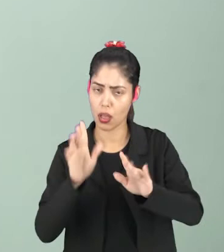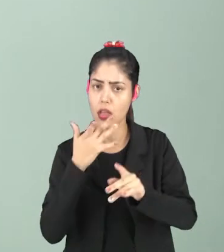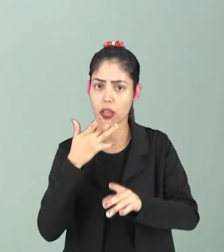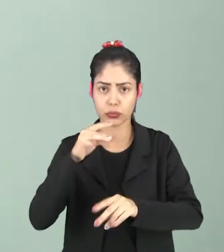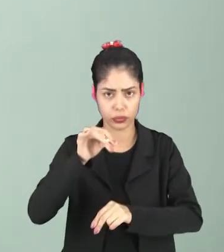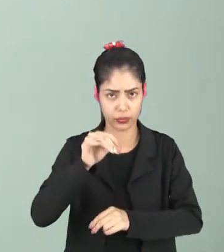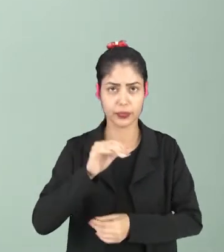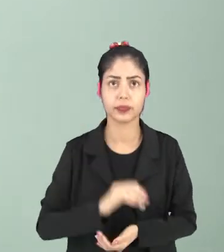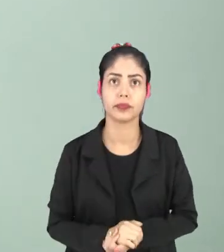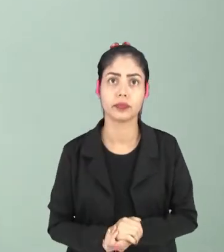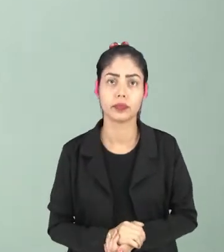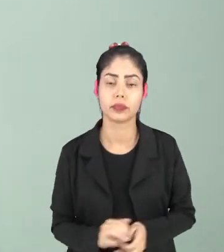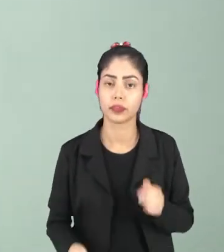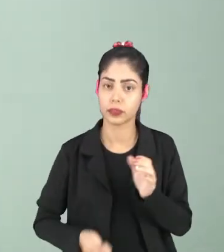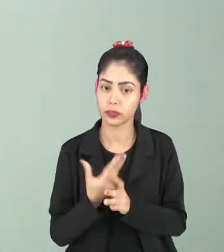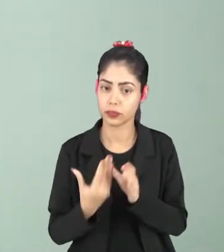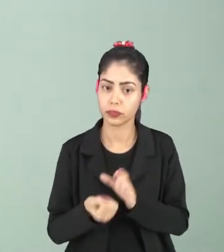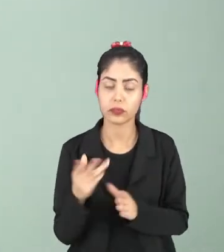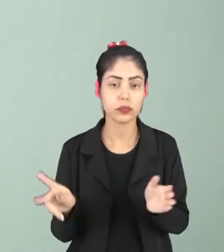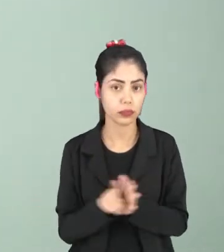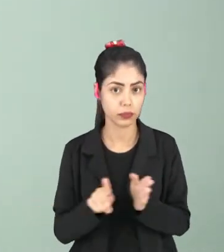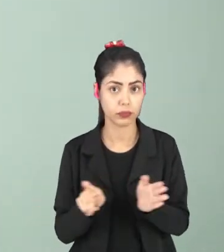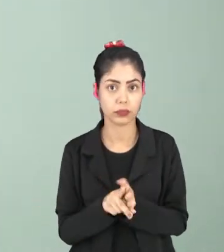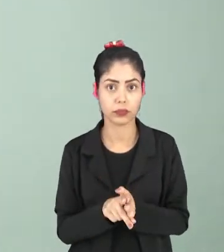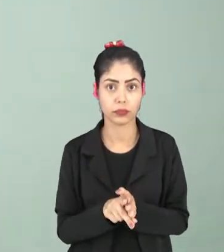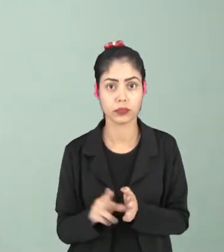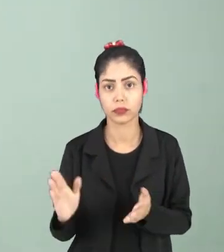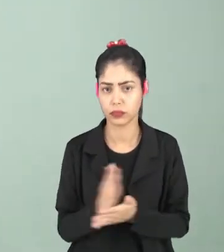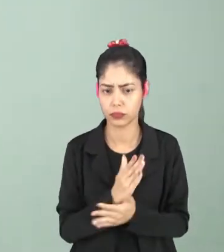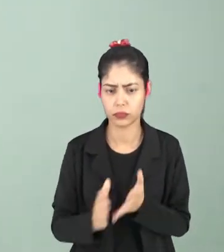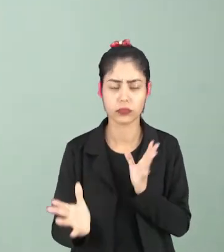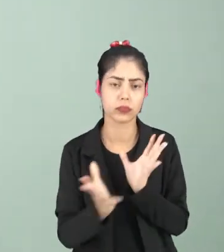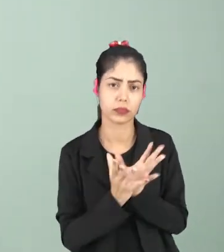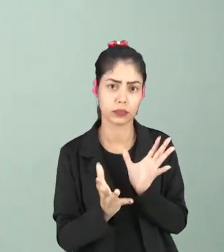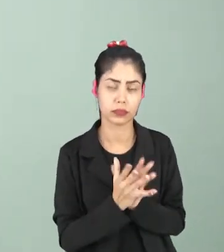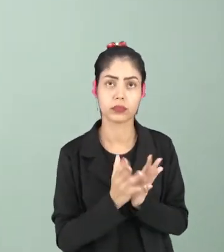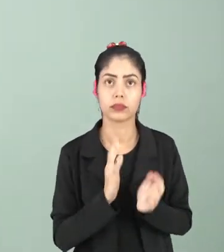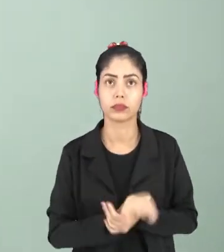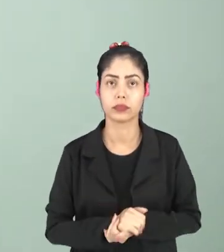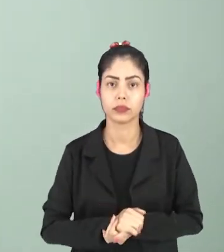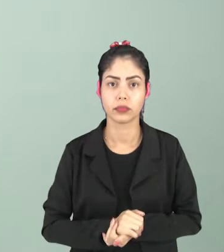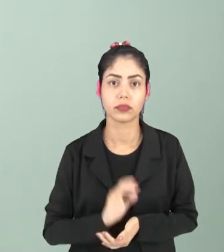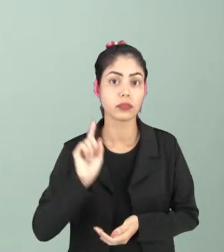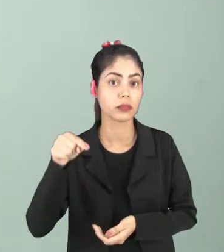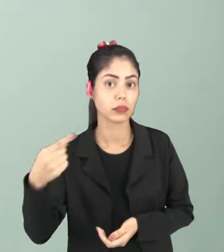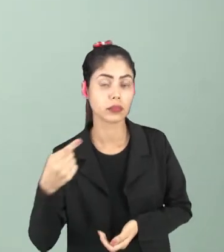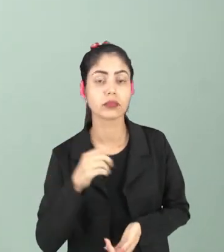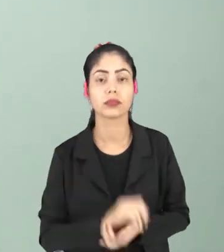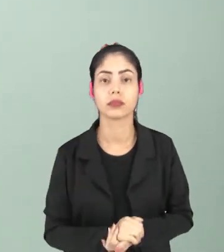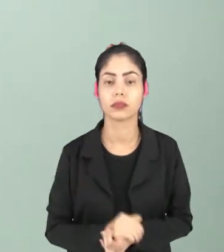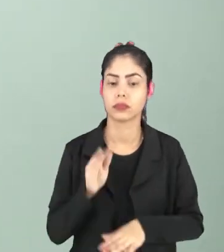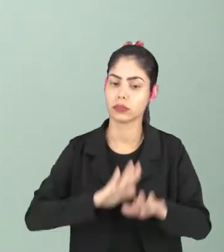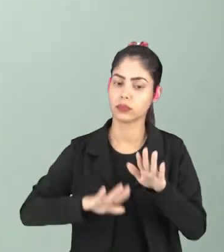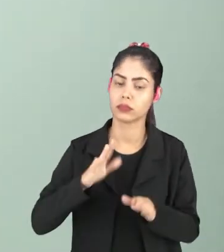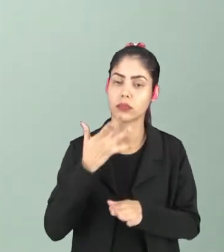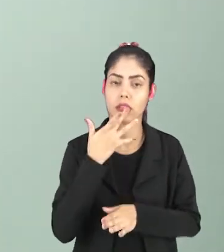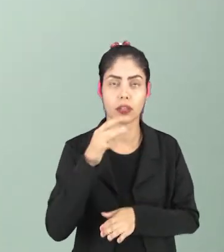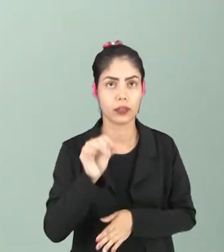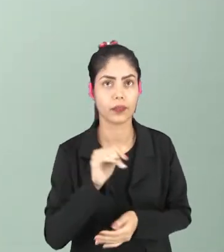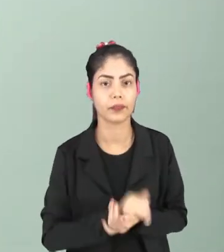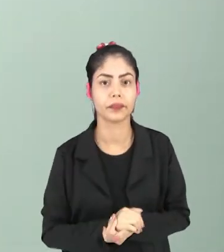sal, né? É um produto muito típico, produzido por algumas comunidades, tá? Então vejam, além de conservar, o sal ele dá um